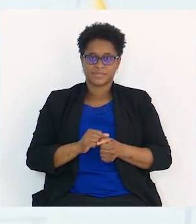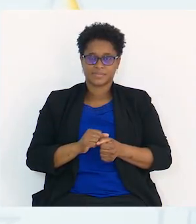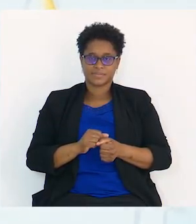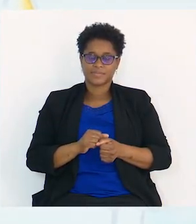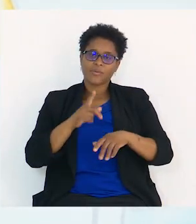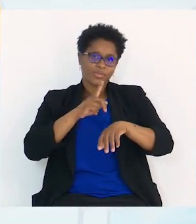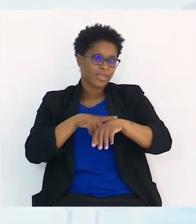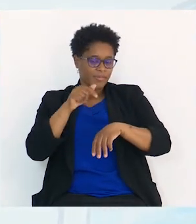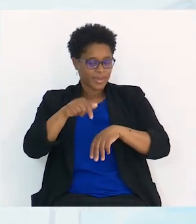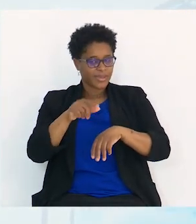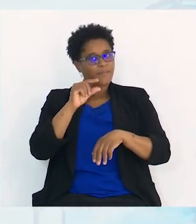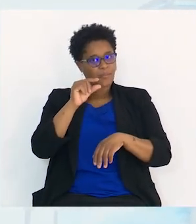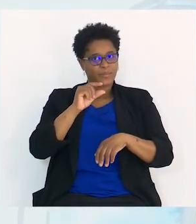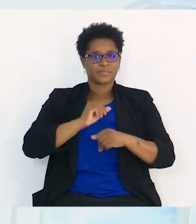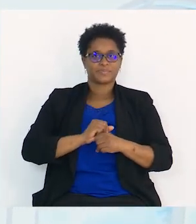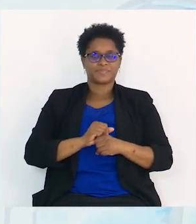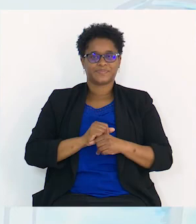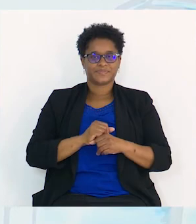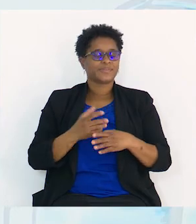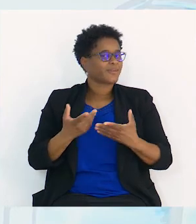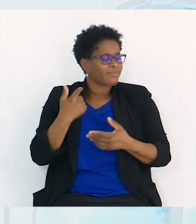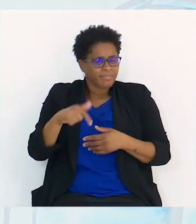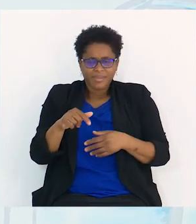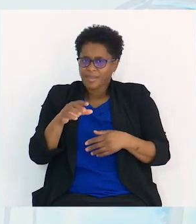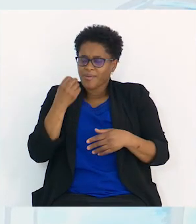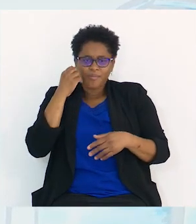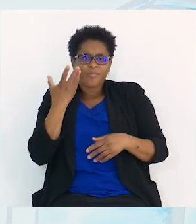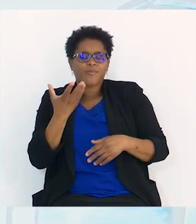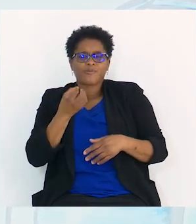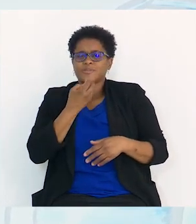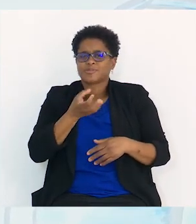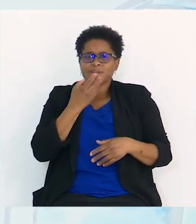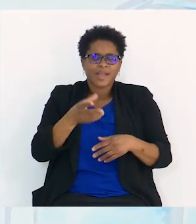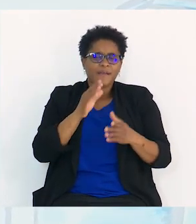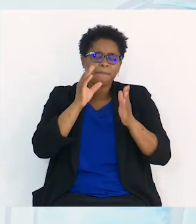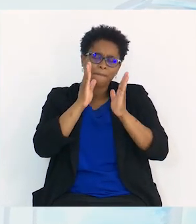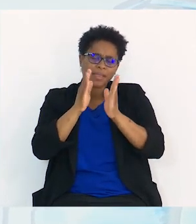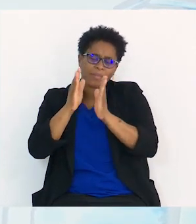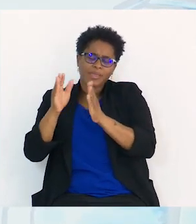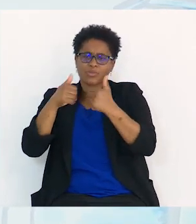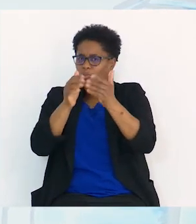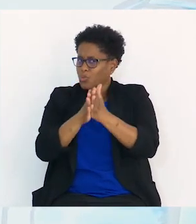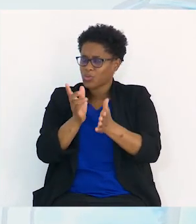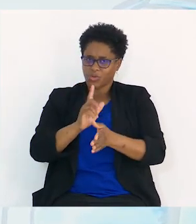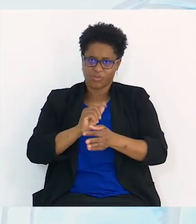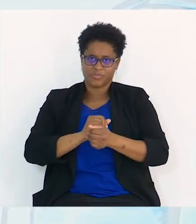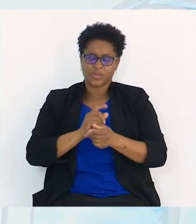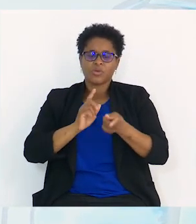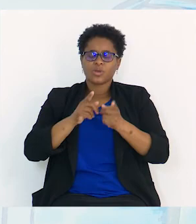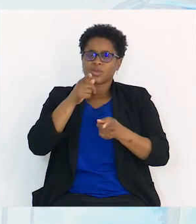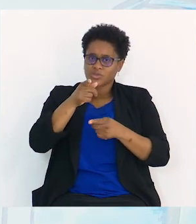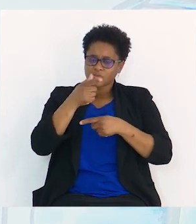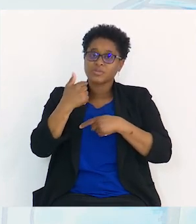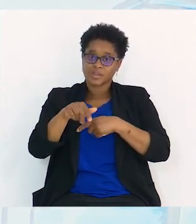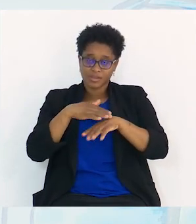O tempo aqui é limitado, por isso não há como explicar pormenorizadamente tudo. O que deves fazer